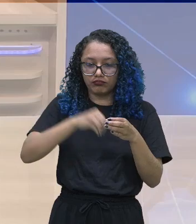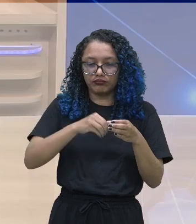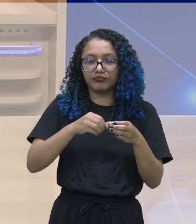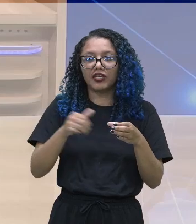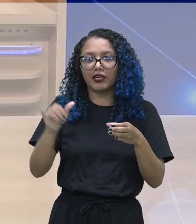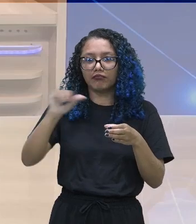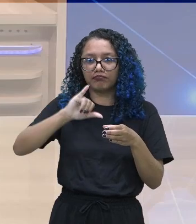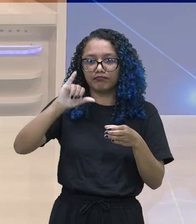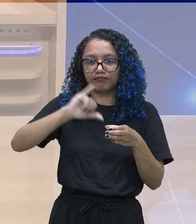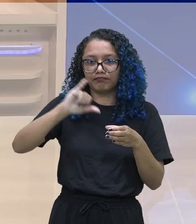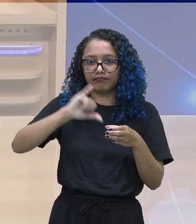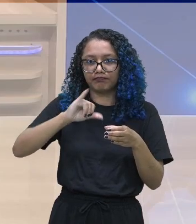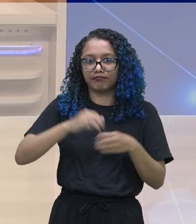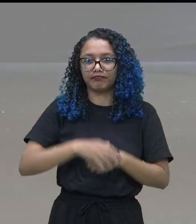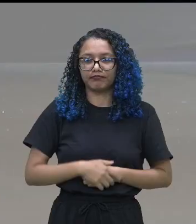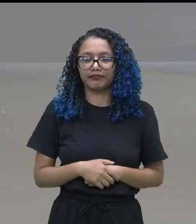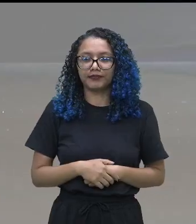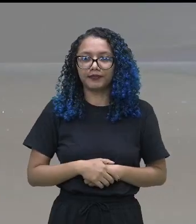vinagre.